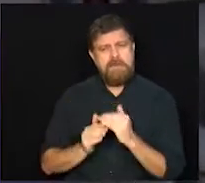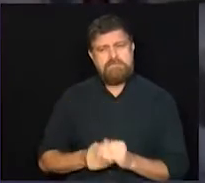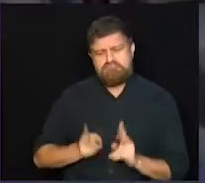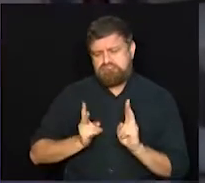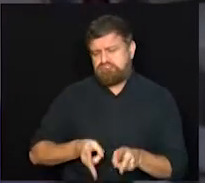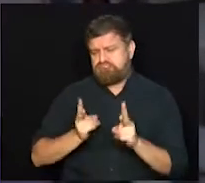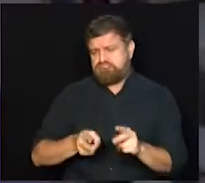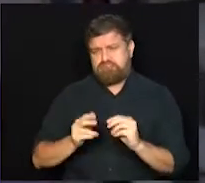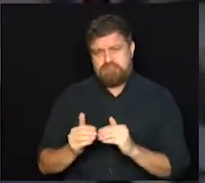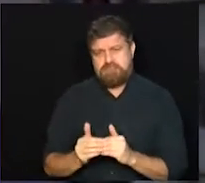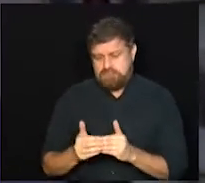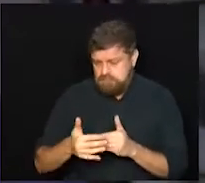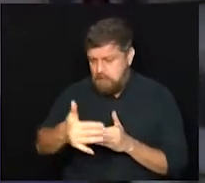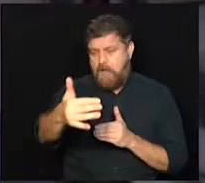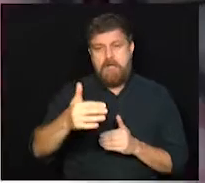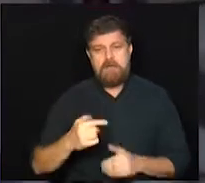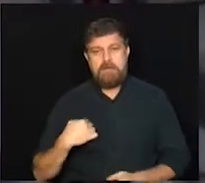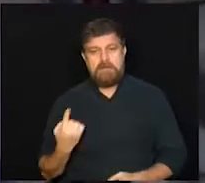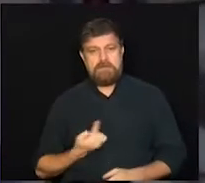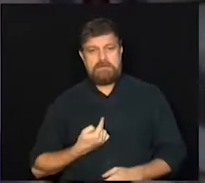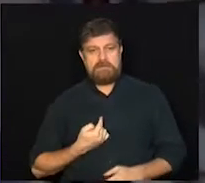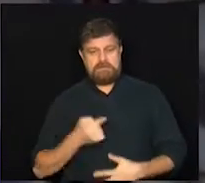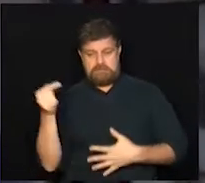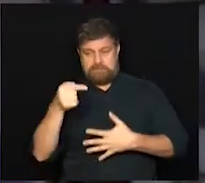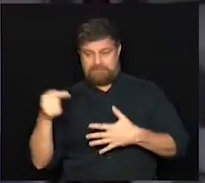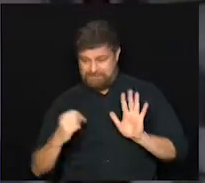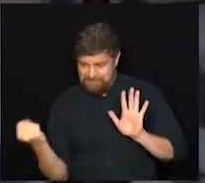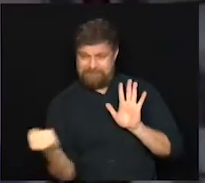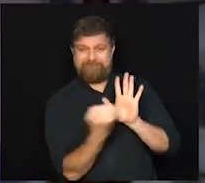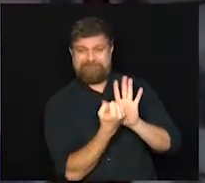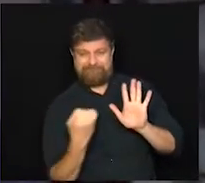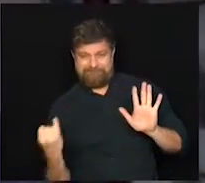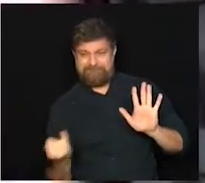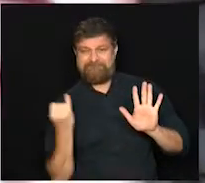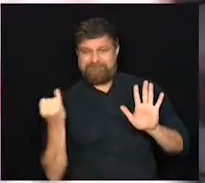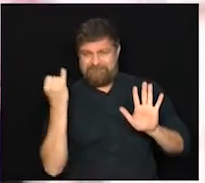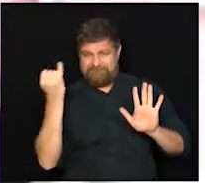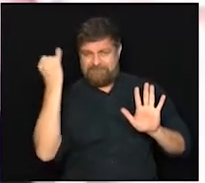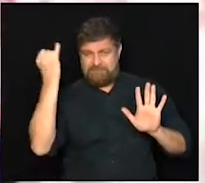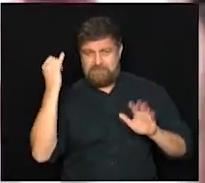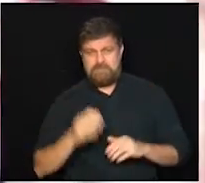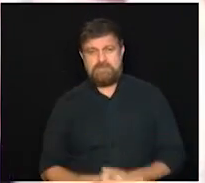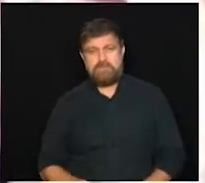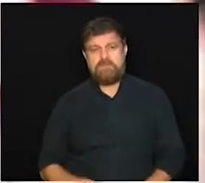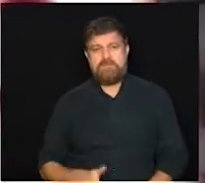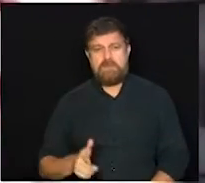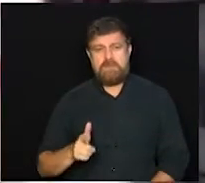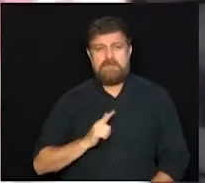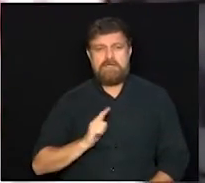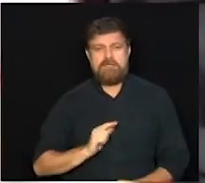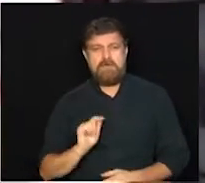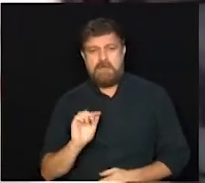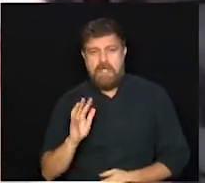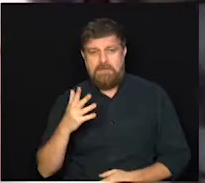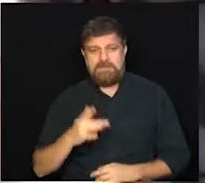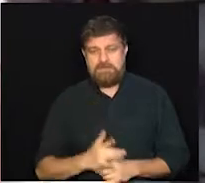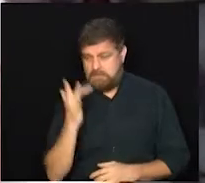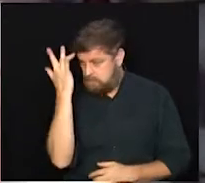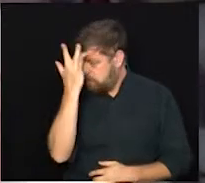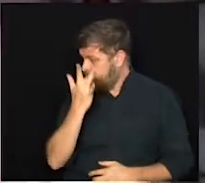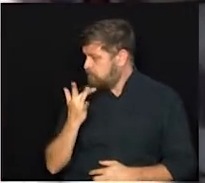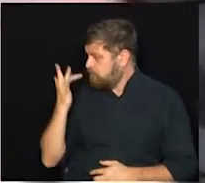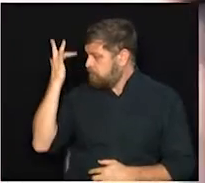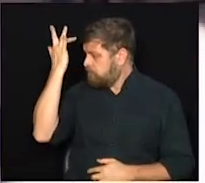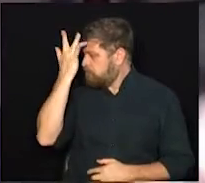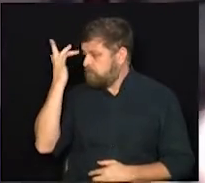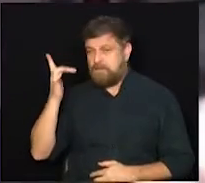como eu falei, tem outros marcos importantes que foram estabelecidos a partir daí. Então, nós tivemos no governo Fernando Henrique Cardoso